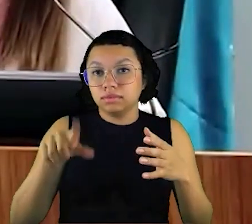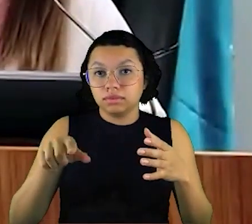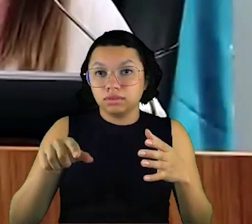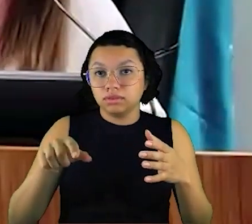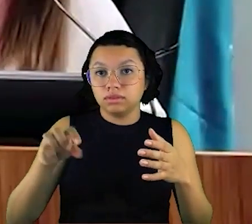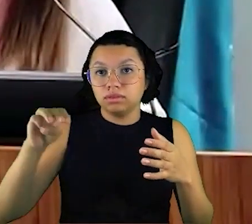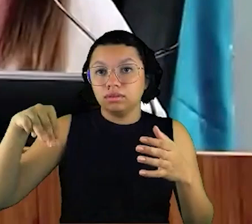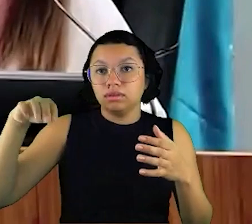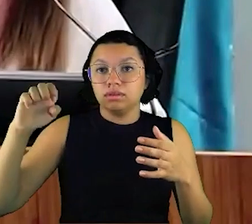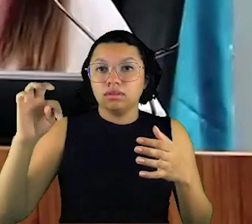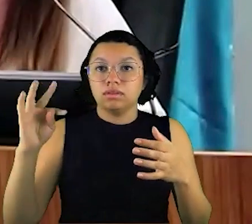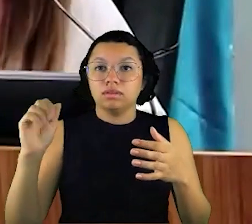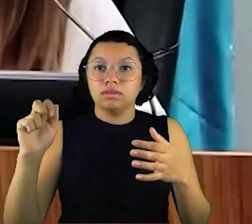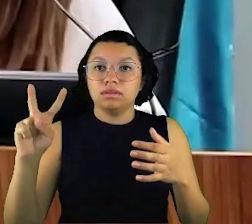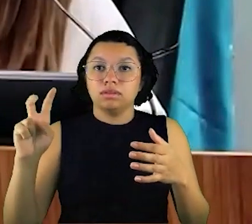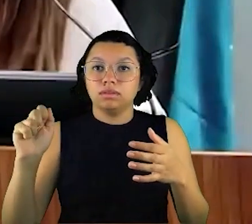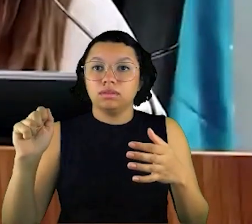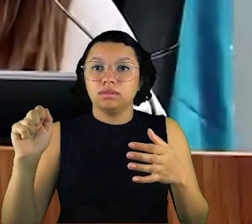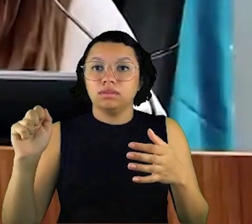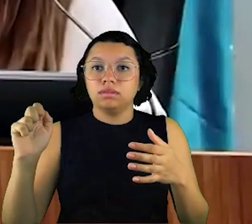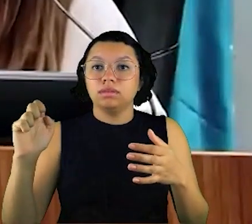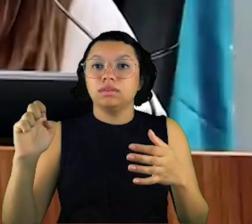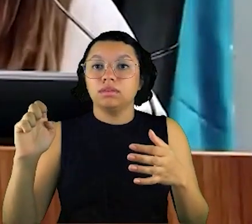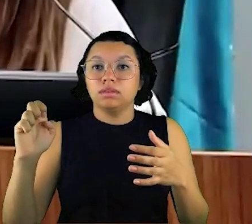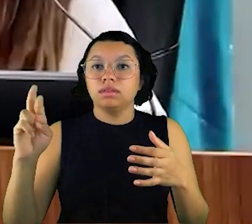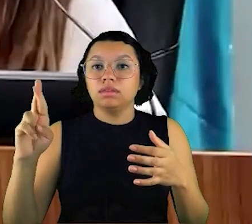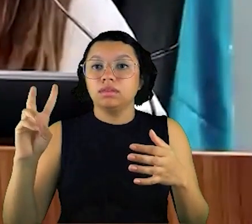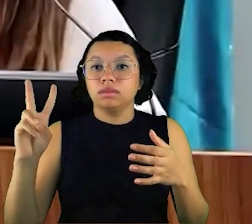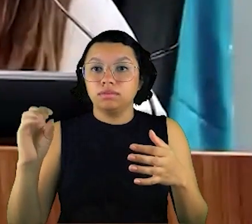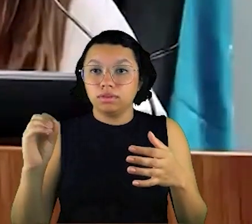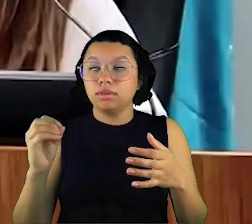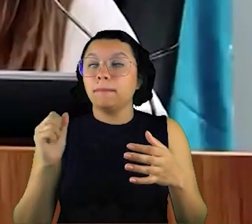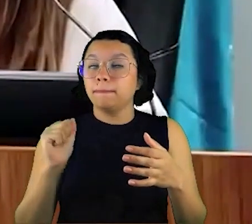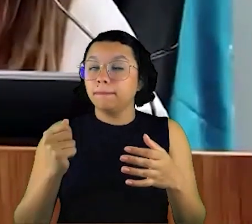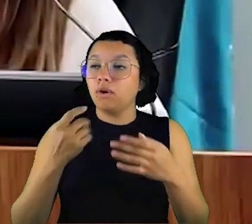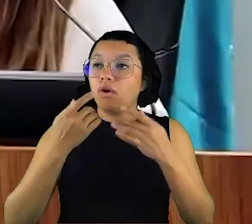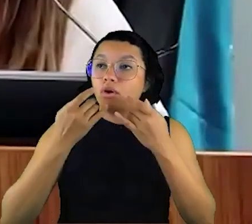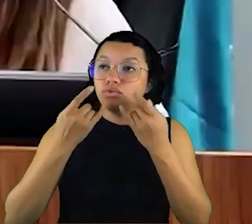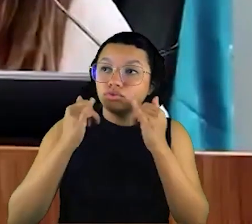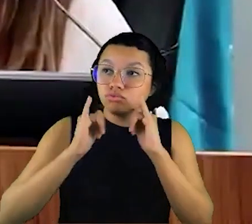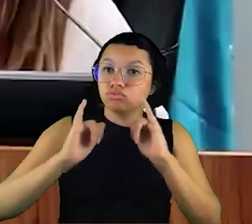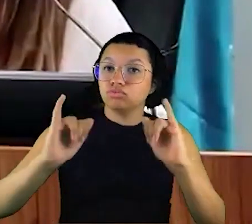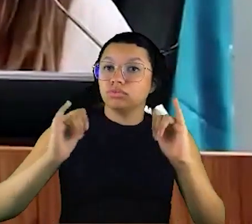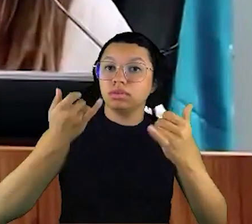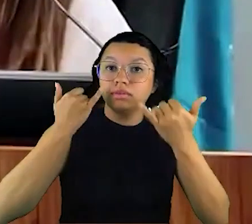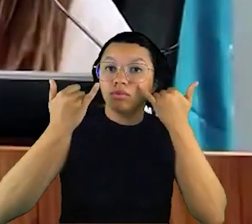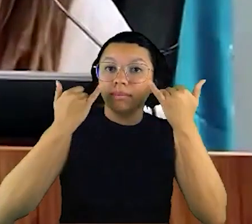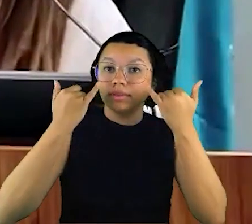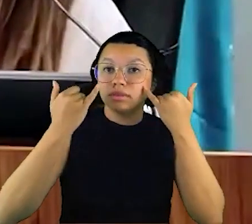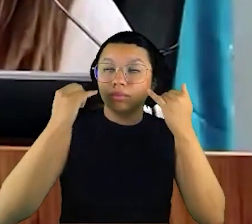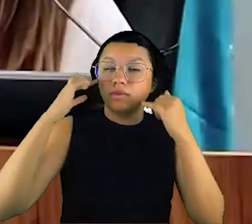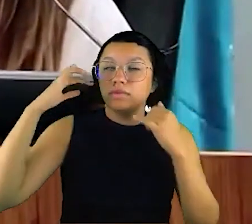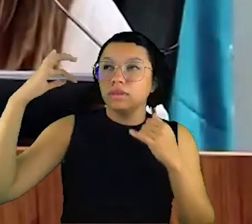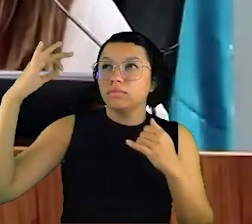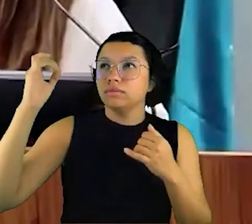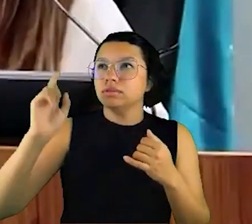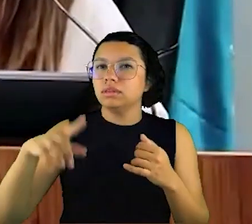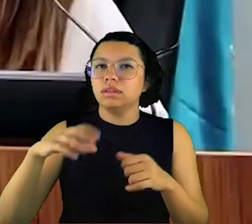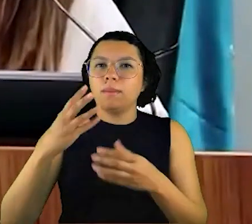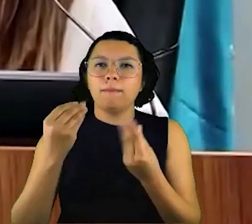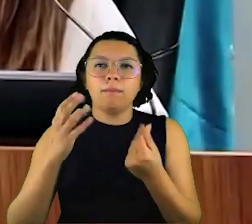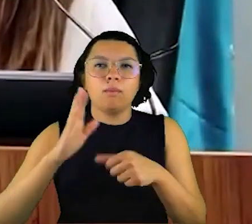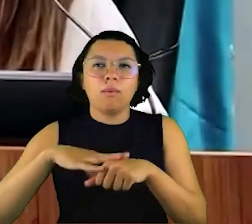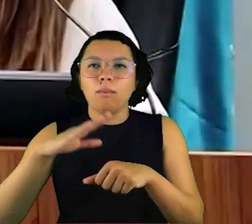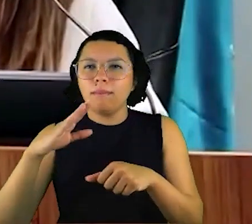Isso é metaverso, e metaverso pode revelar informação. E eu fico imaginando que seria muito